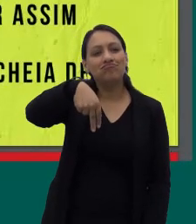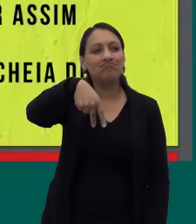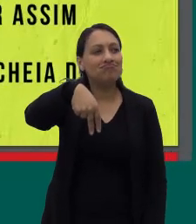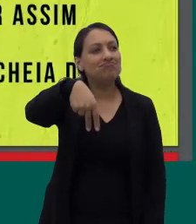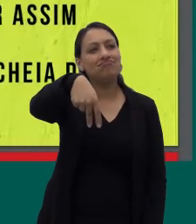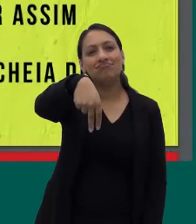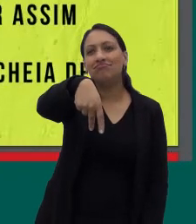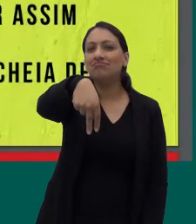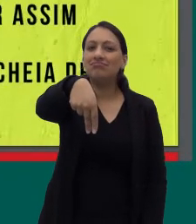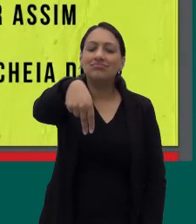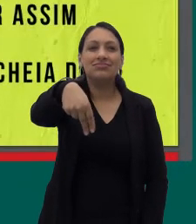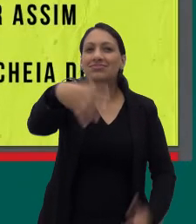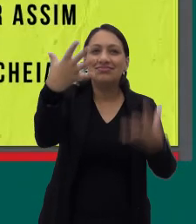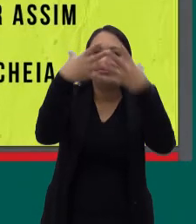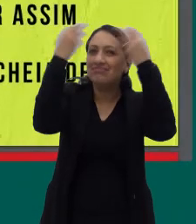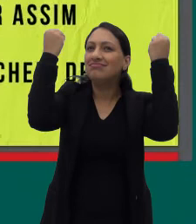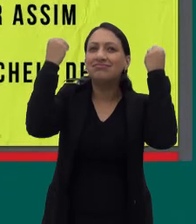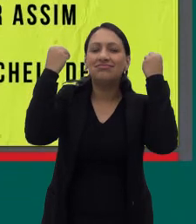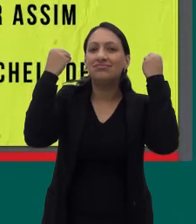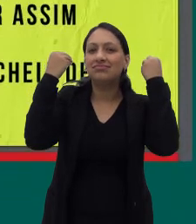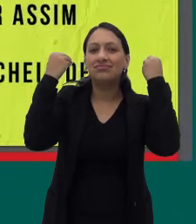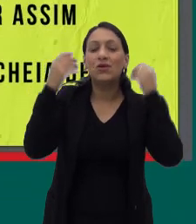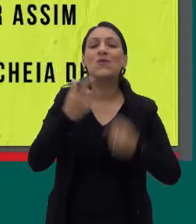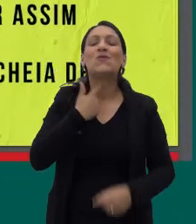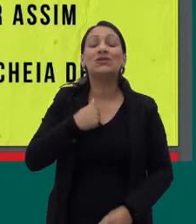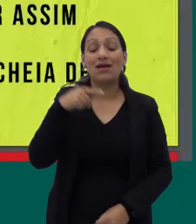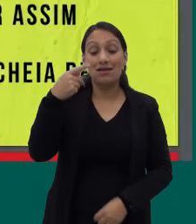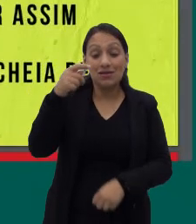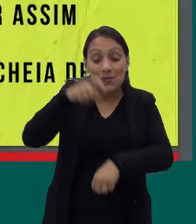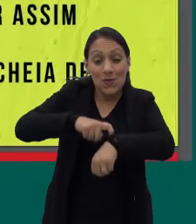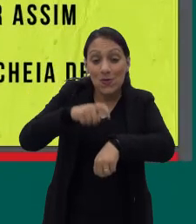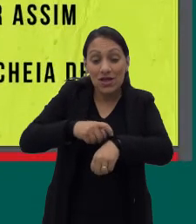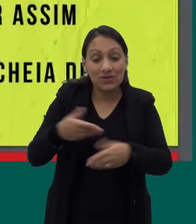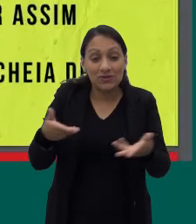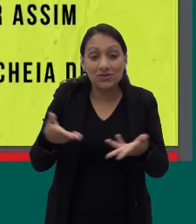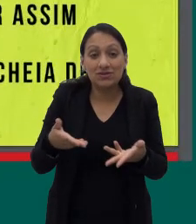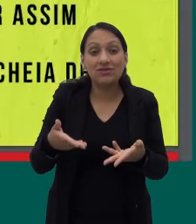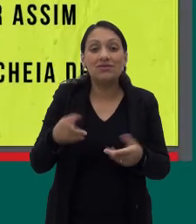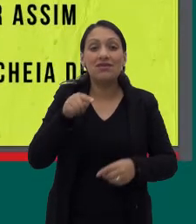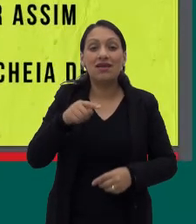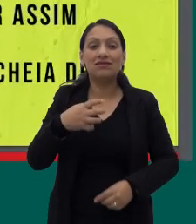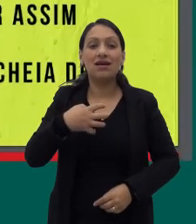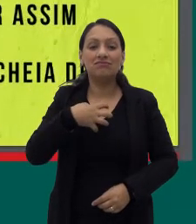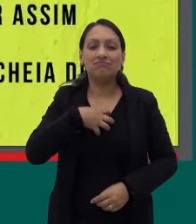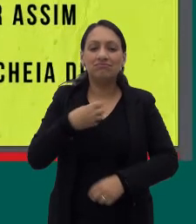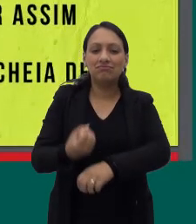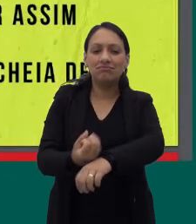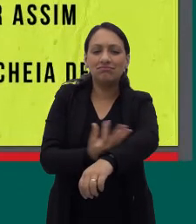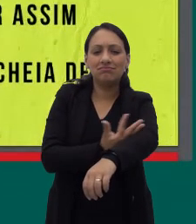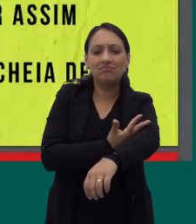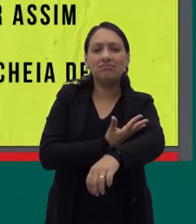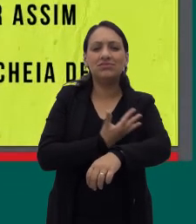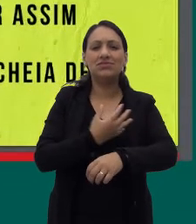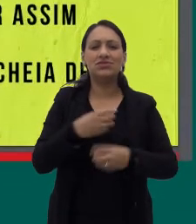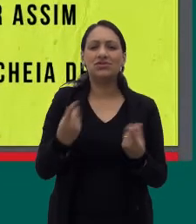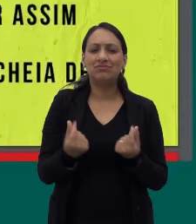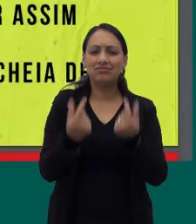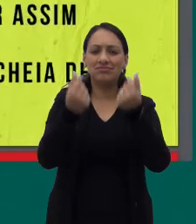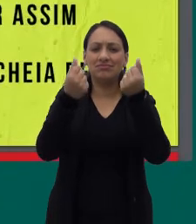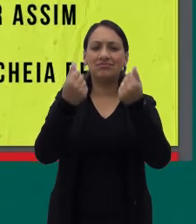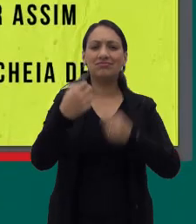de estar assim, esquecido. Gostar desse momento. Gostar dessa emoção tão cheio de riquezas